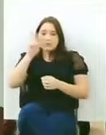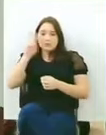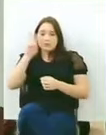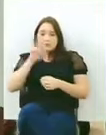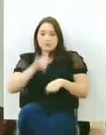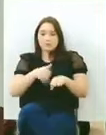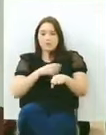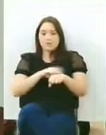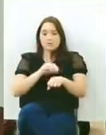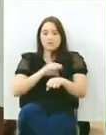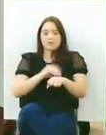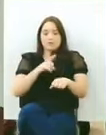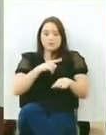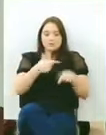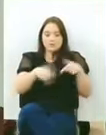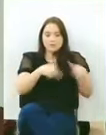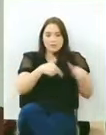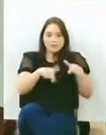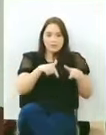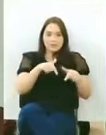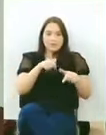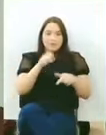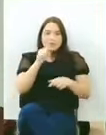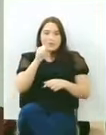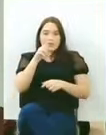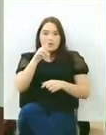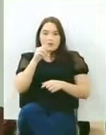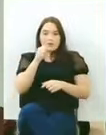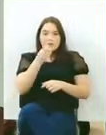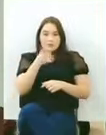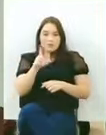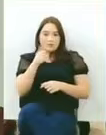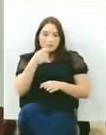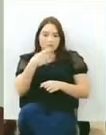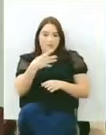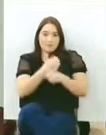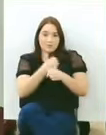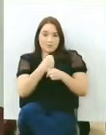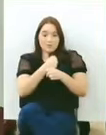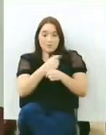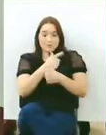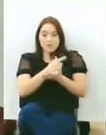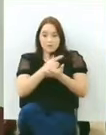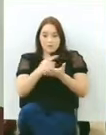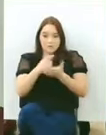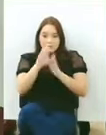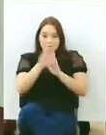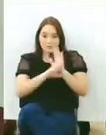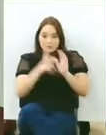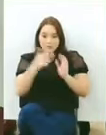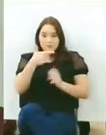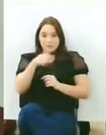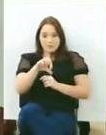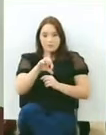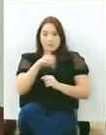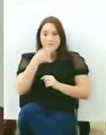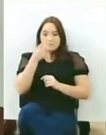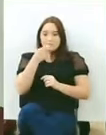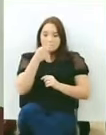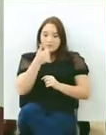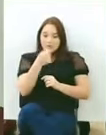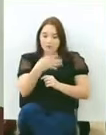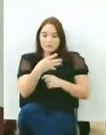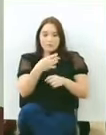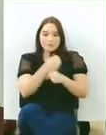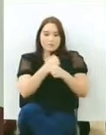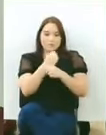Lembram-se que Jacó serviu Labão 14 anos por amor a Raquel. Gênesis capítulo 29 diz que